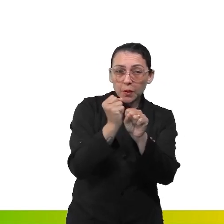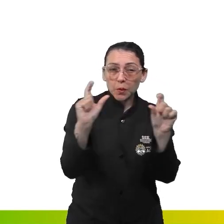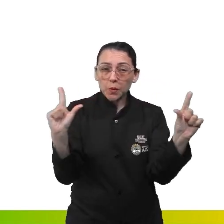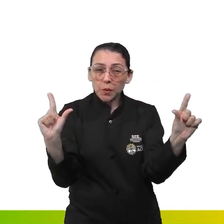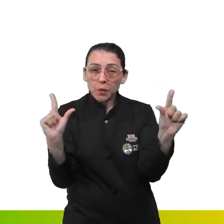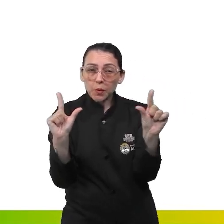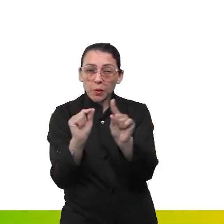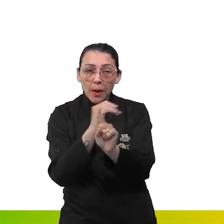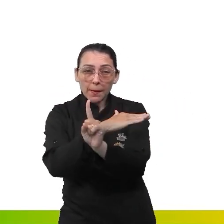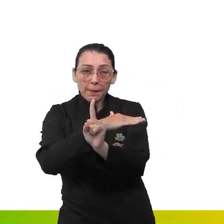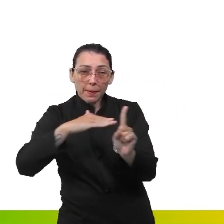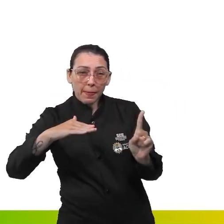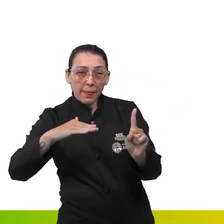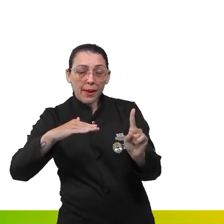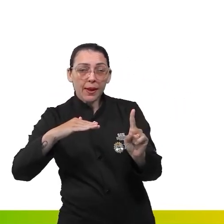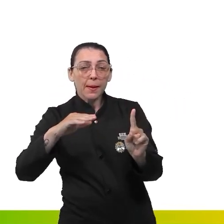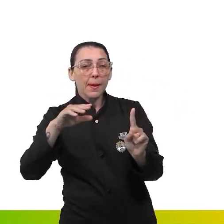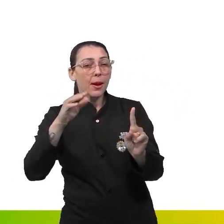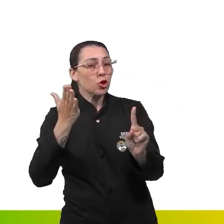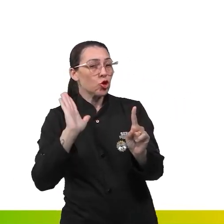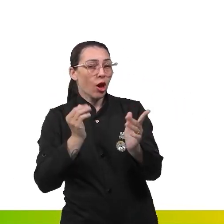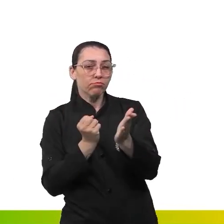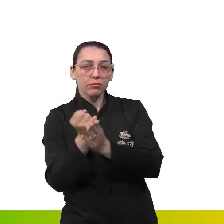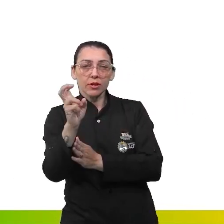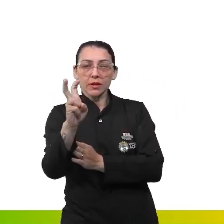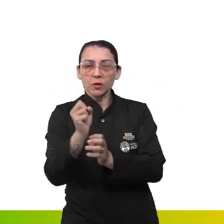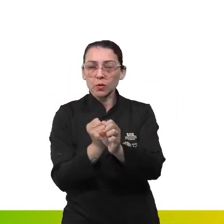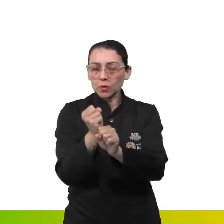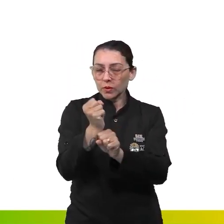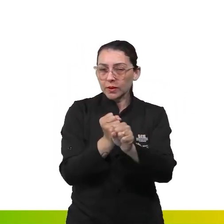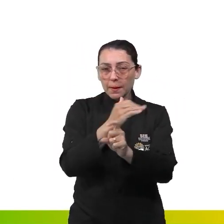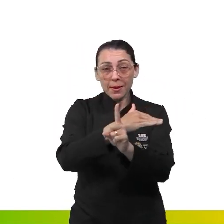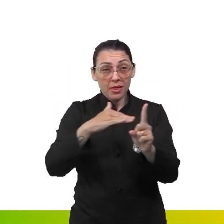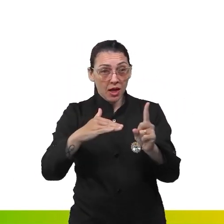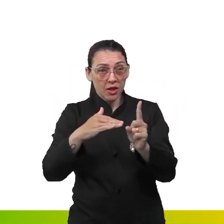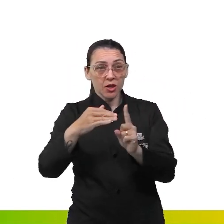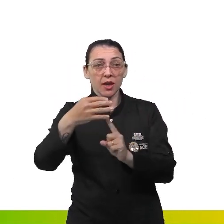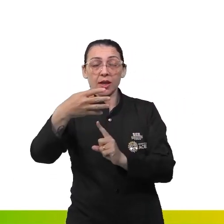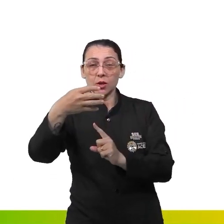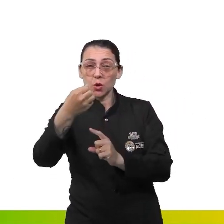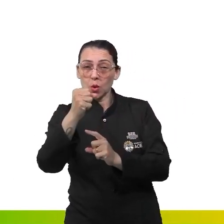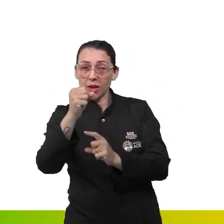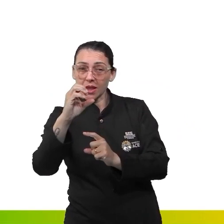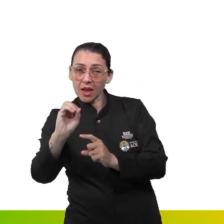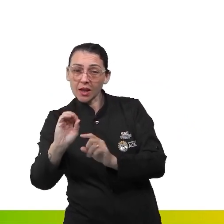reduzir à metade. Então, digamos que se passou 5 anos aqui. A metade,